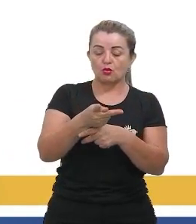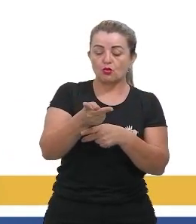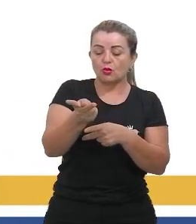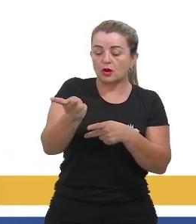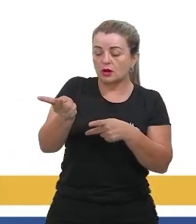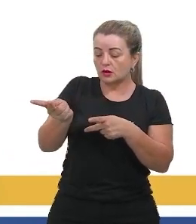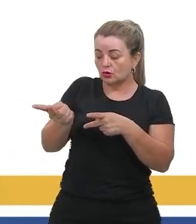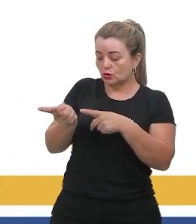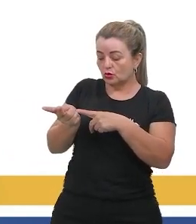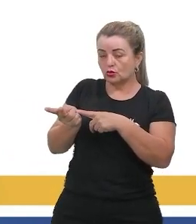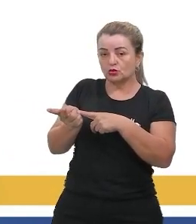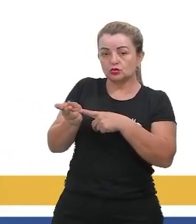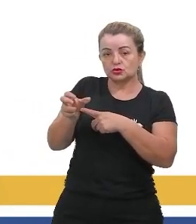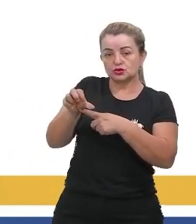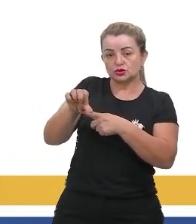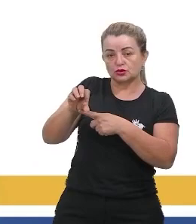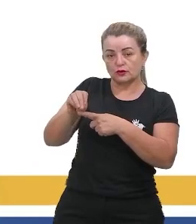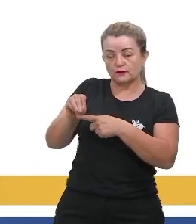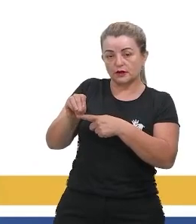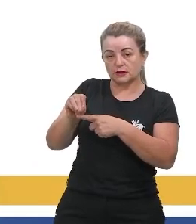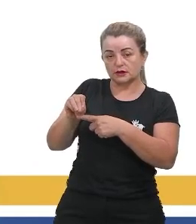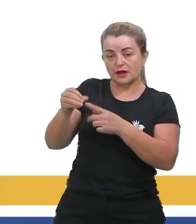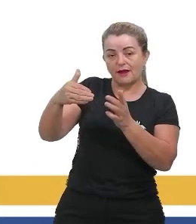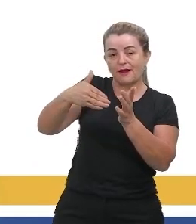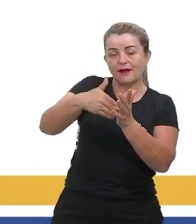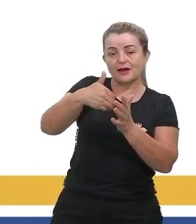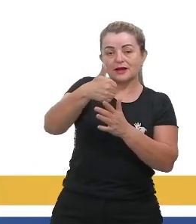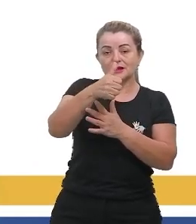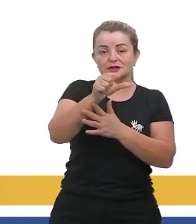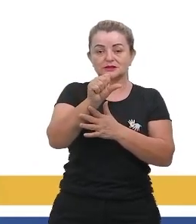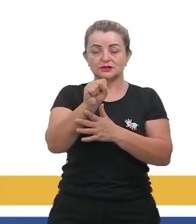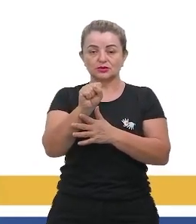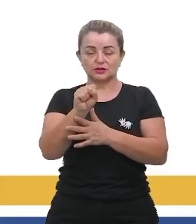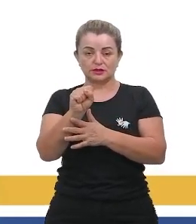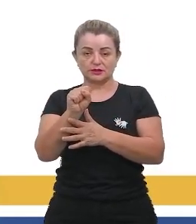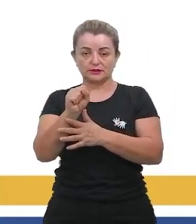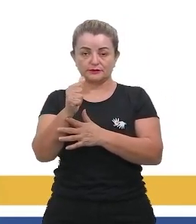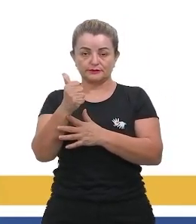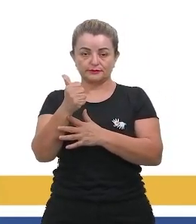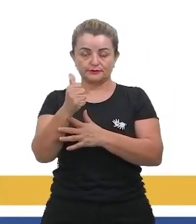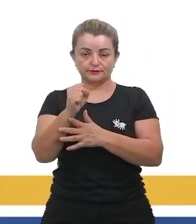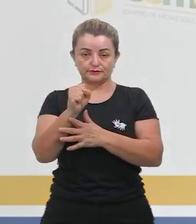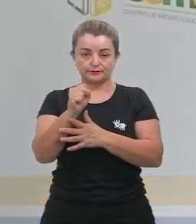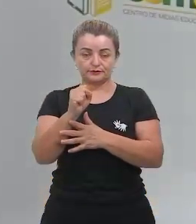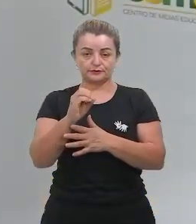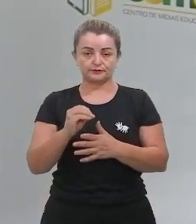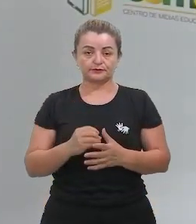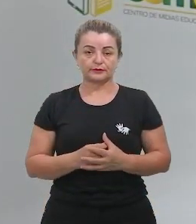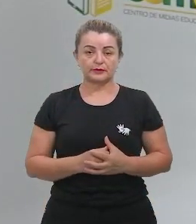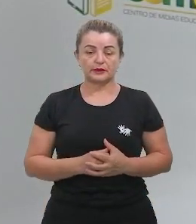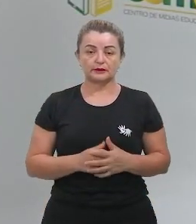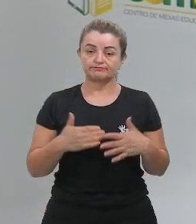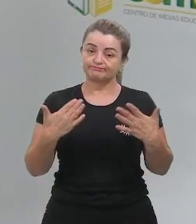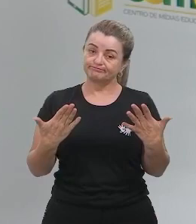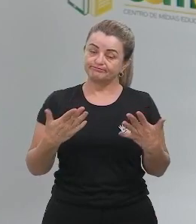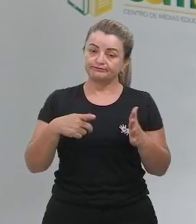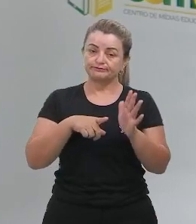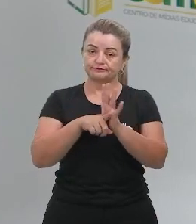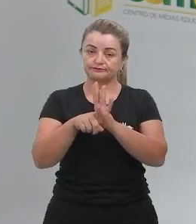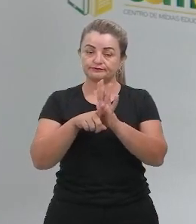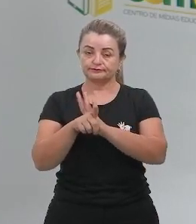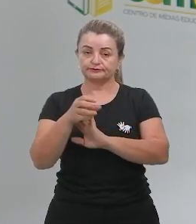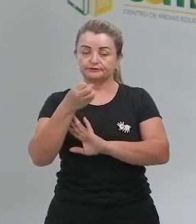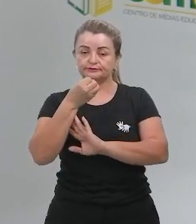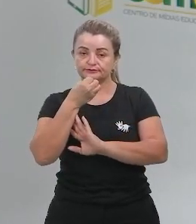180. Essa aqui vai ser a nossa resposta correta, ok? Ok, pessoal? Questão boa para